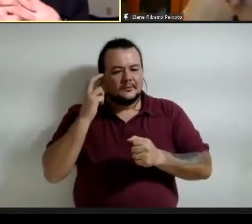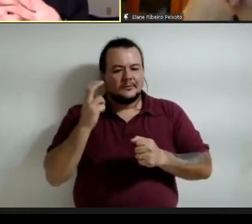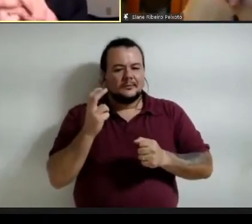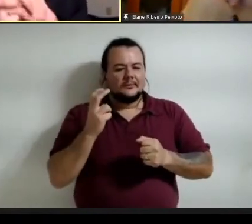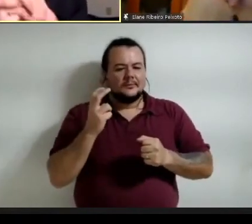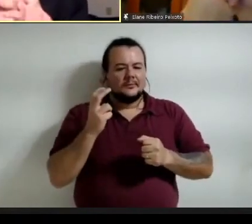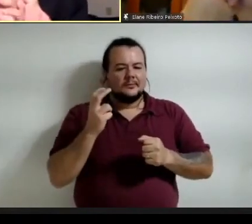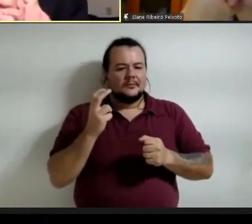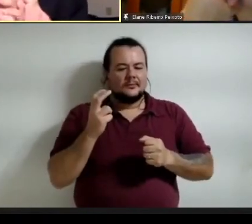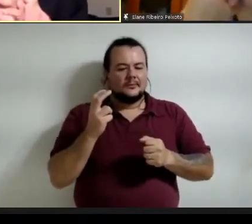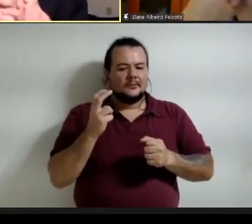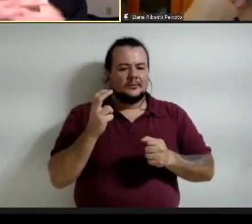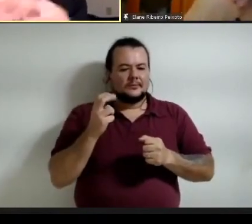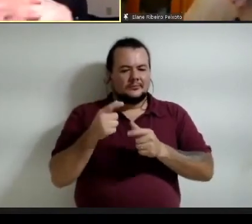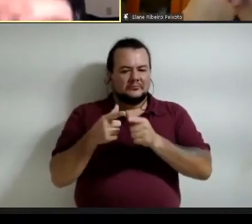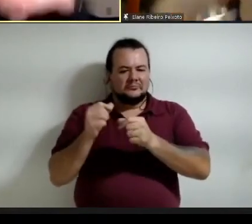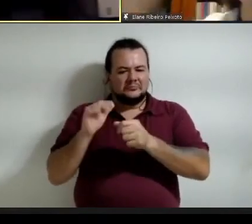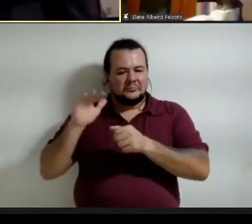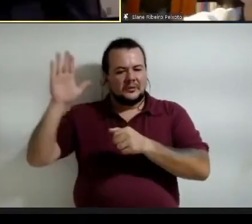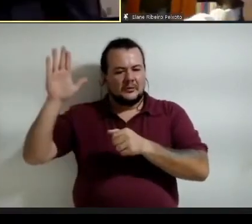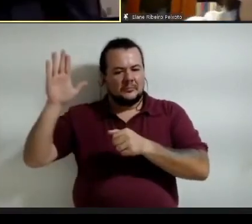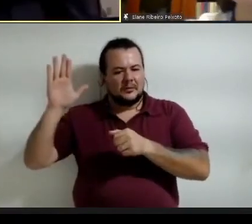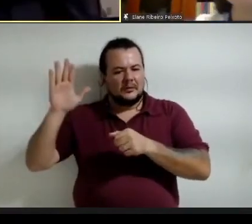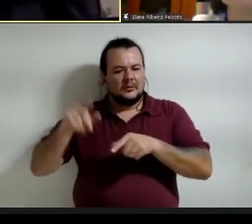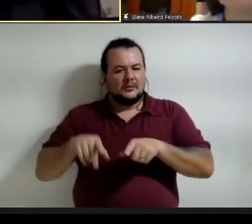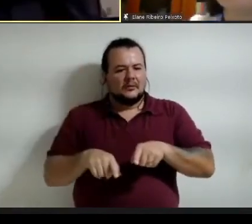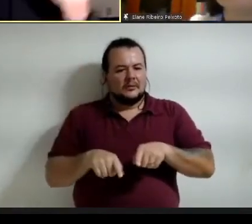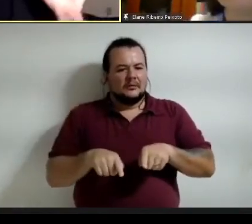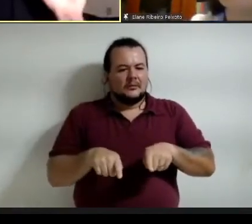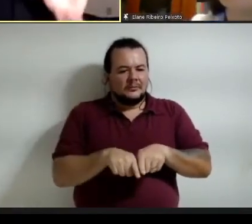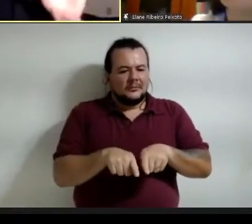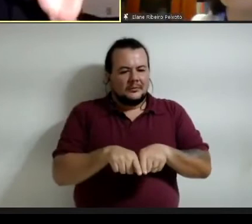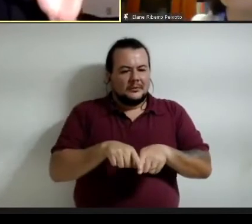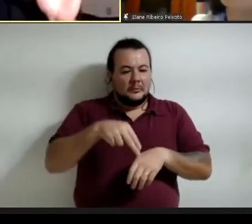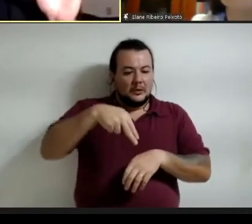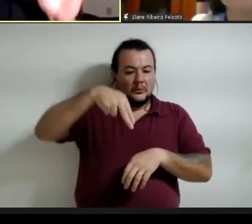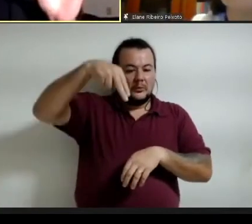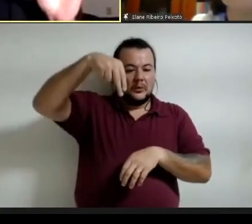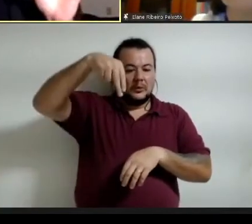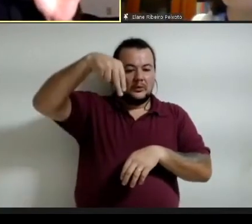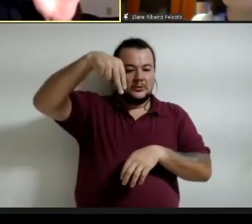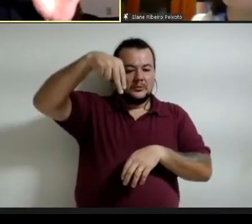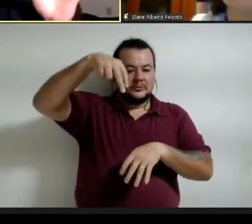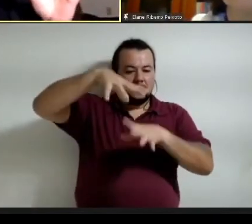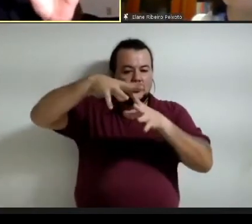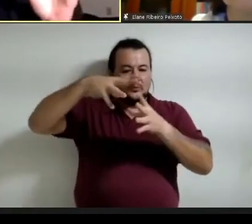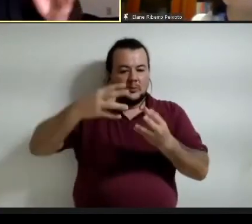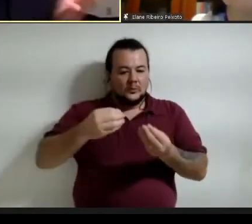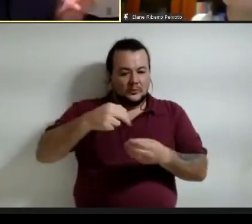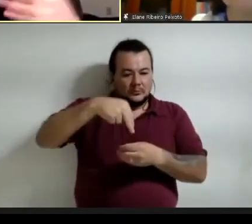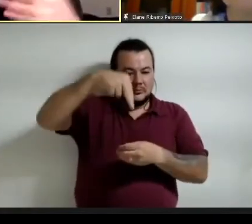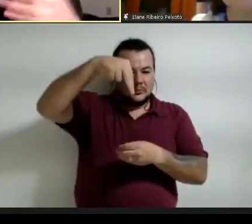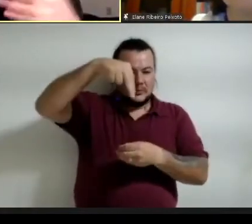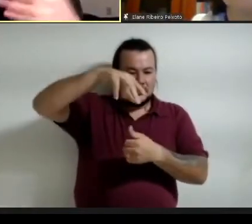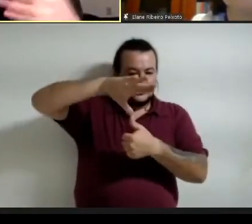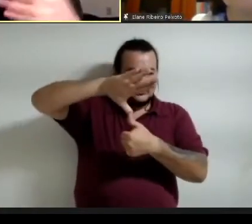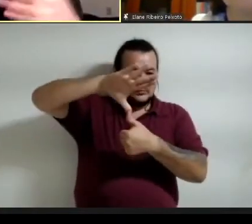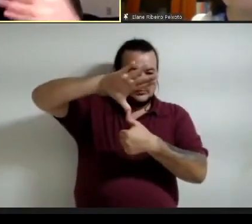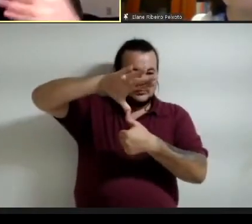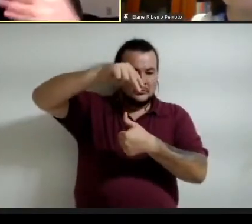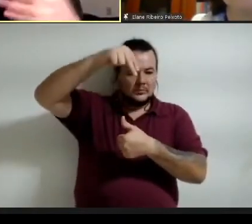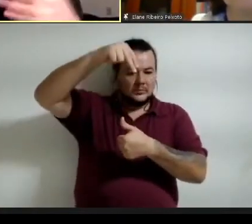do Ocidente e do Norte global. É isso. E é um modelo que a